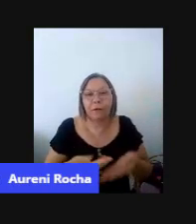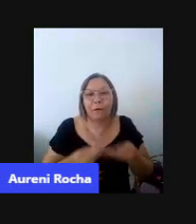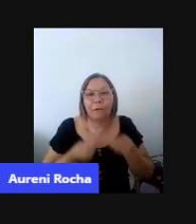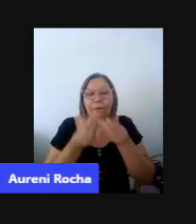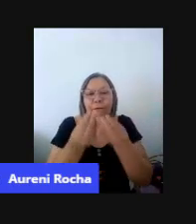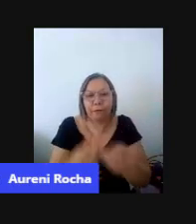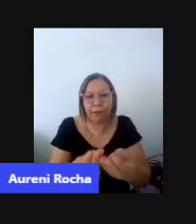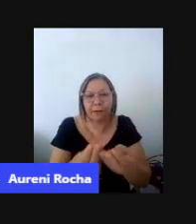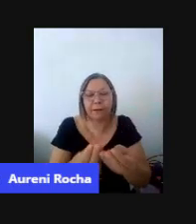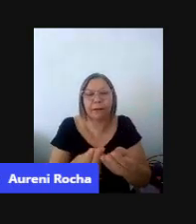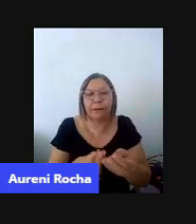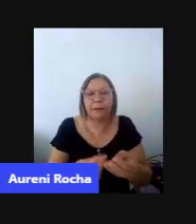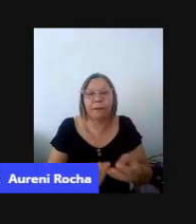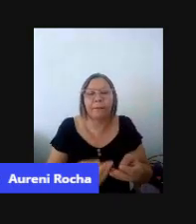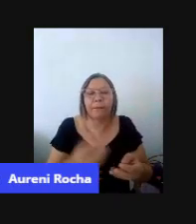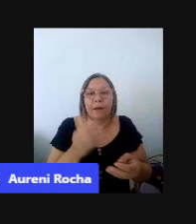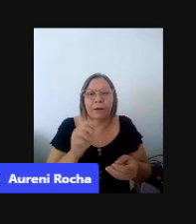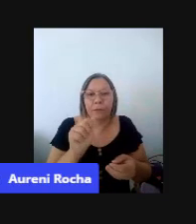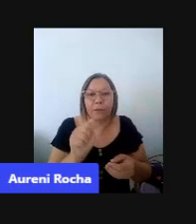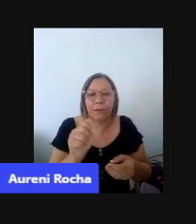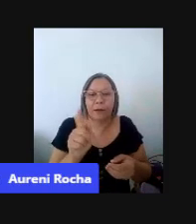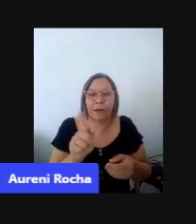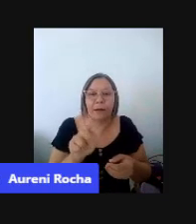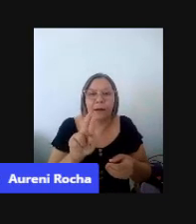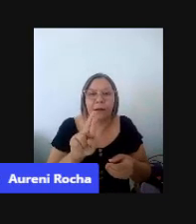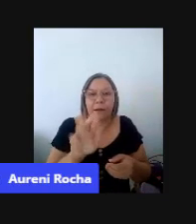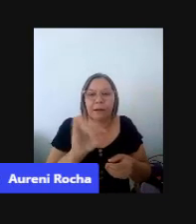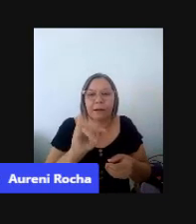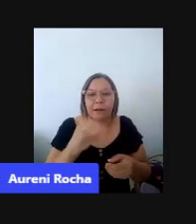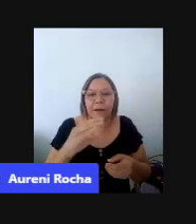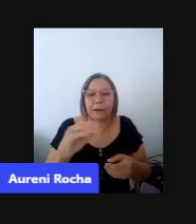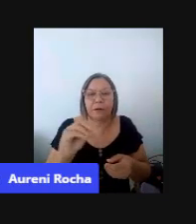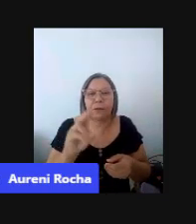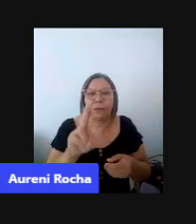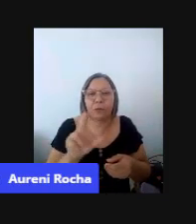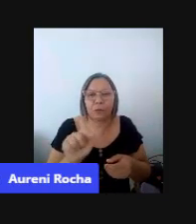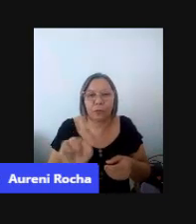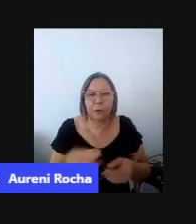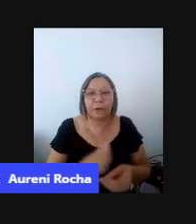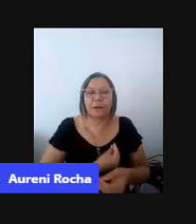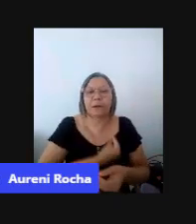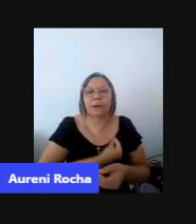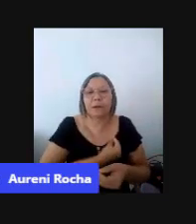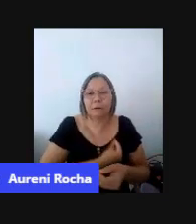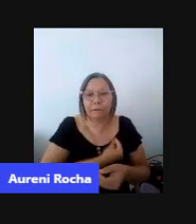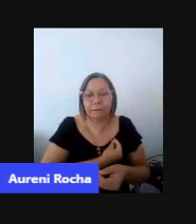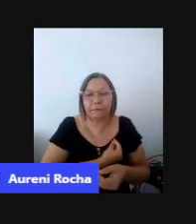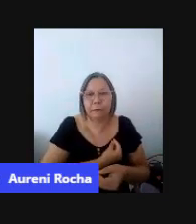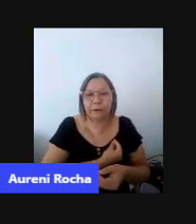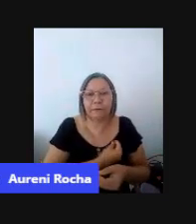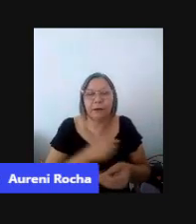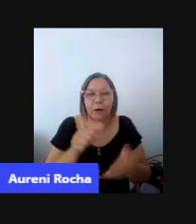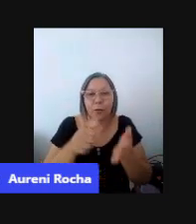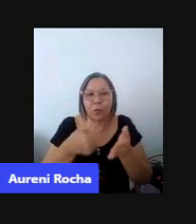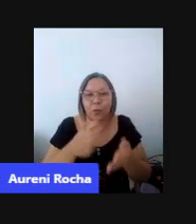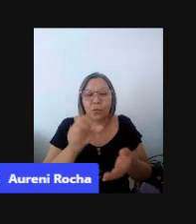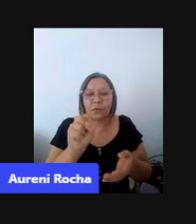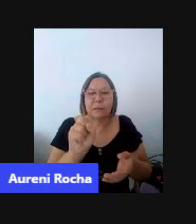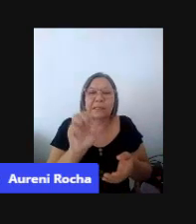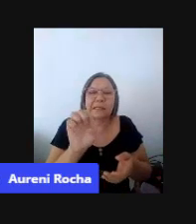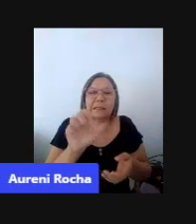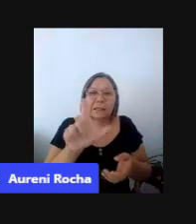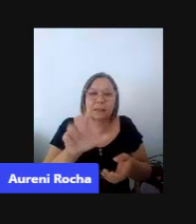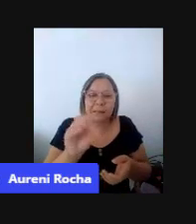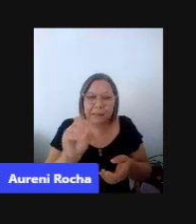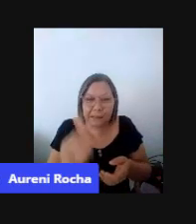um selo mostrando que ele convive com tatu canastra, um selo para mostrar às pessoas que compram o mel dele que